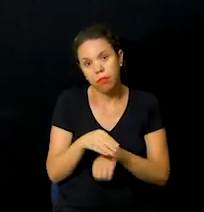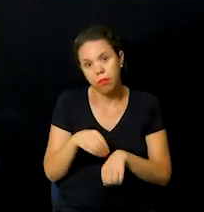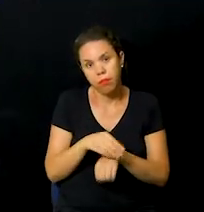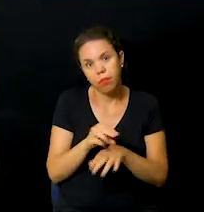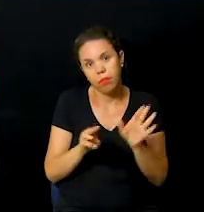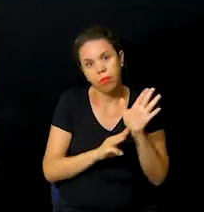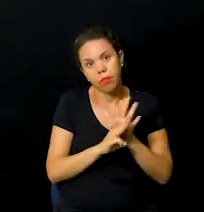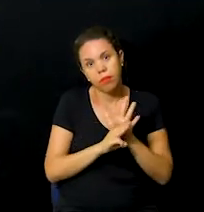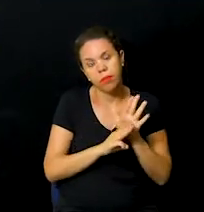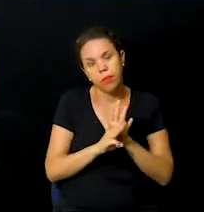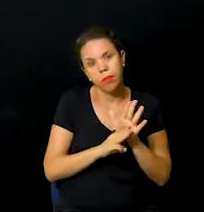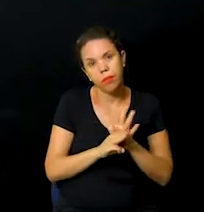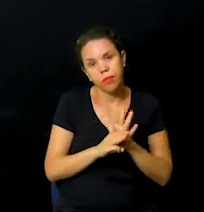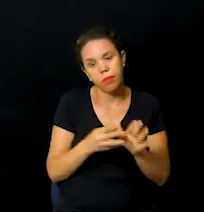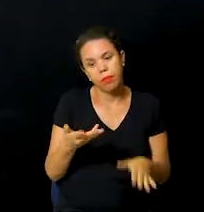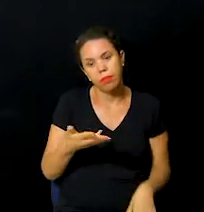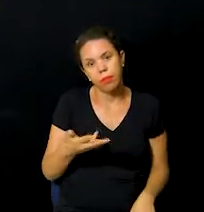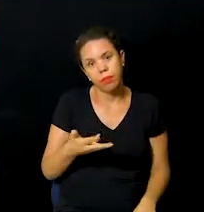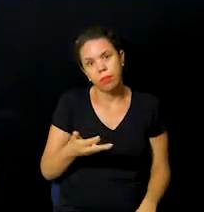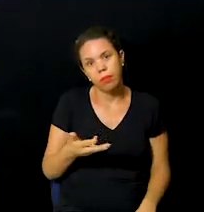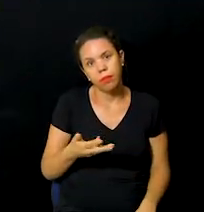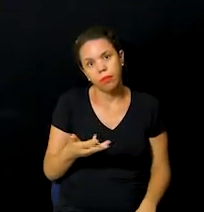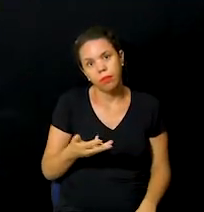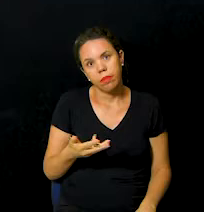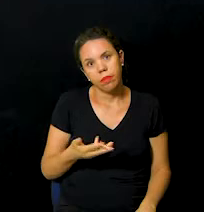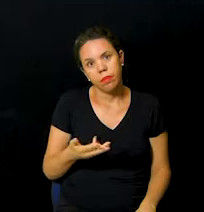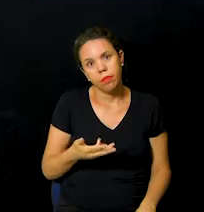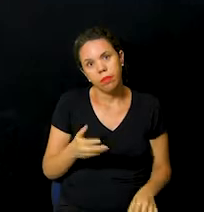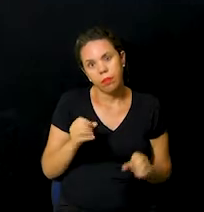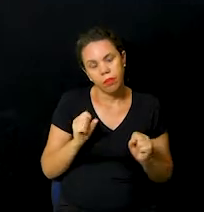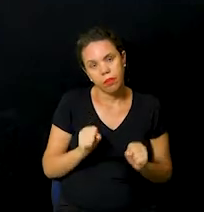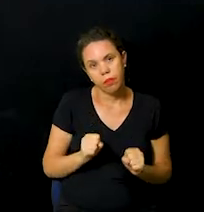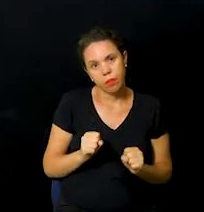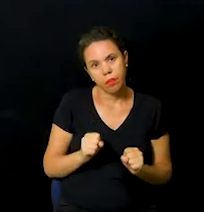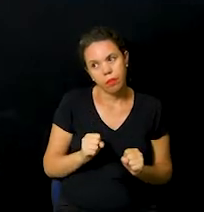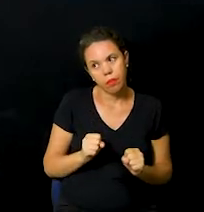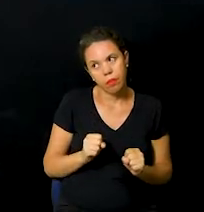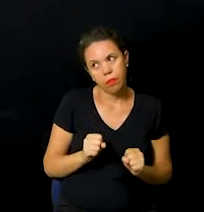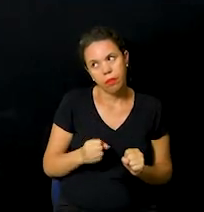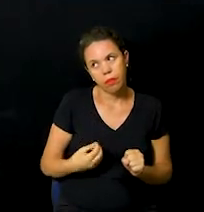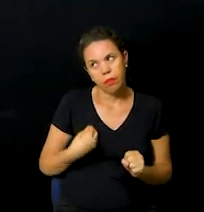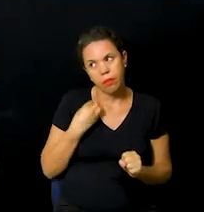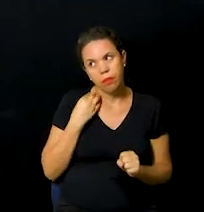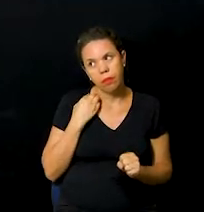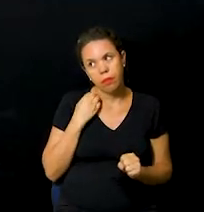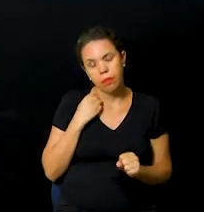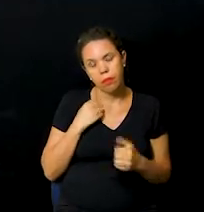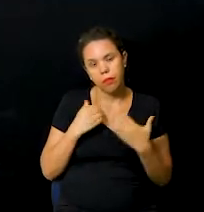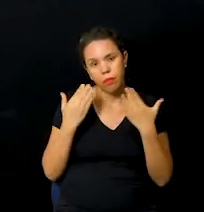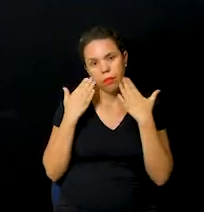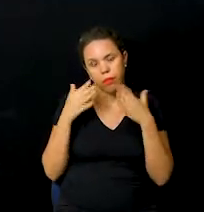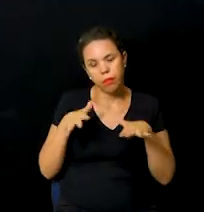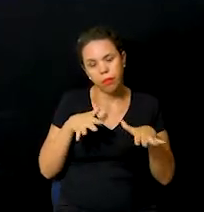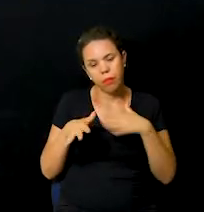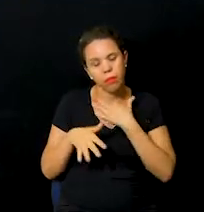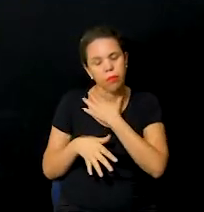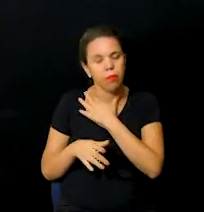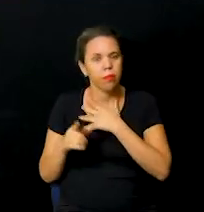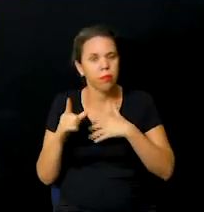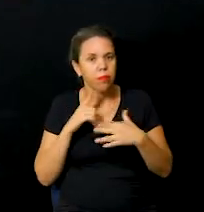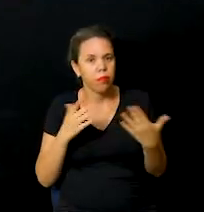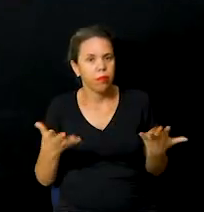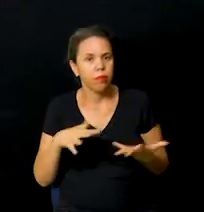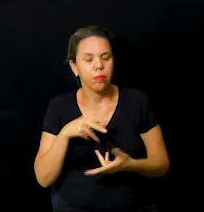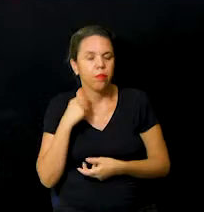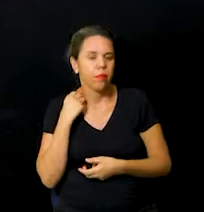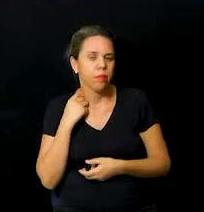é o que a gente traz na nossa metodologia. Então, é assim, ele é ágil, até para a gente poder também estar aí diante de todo esse movimento